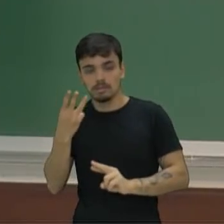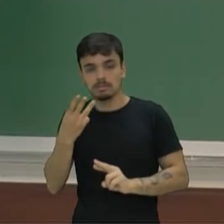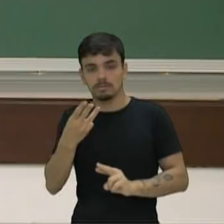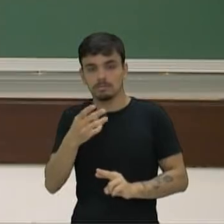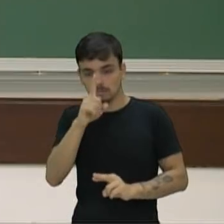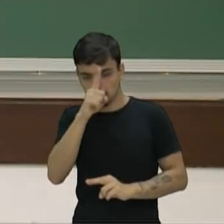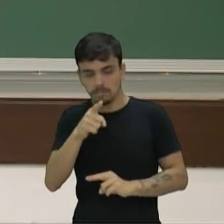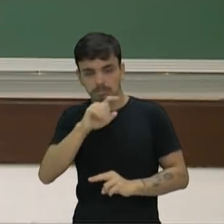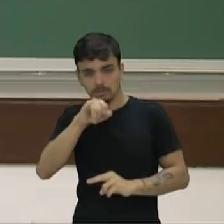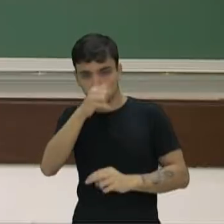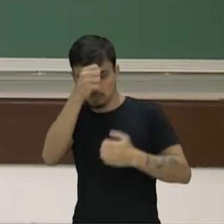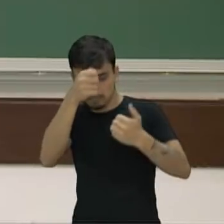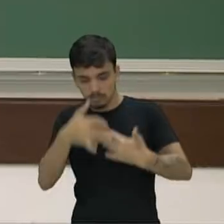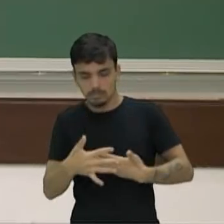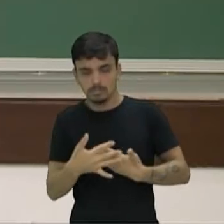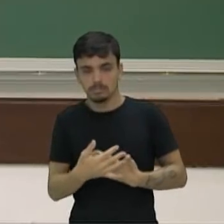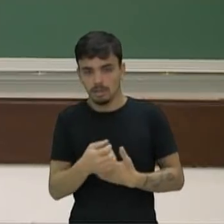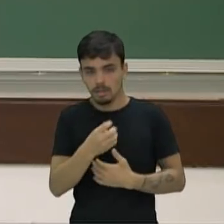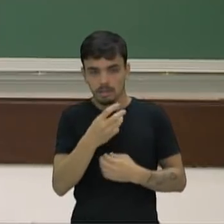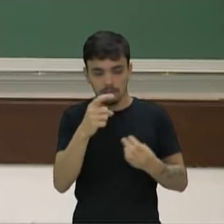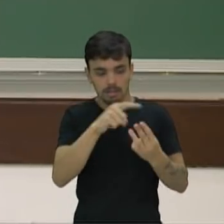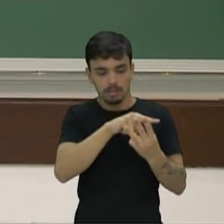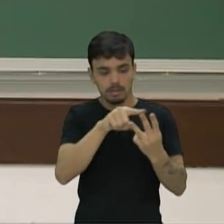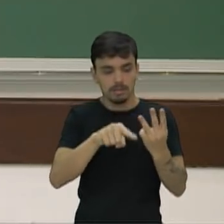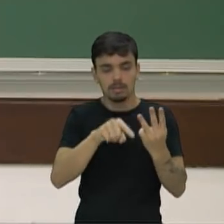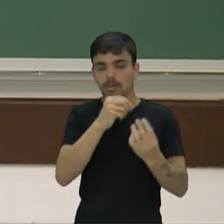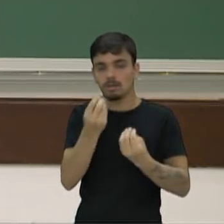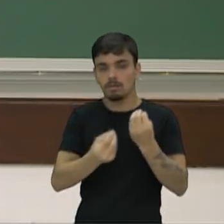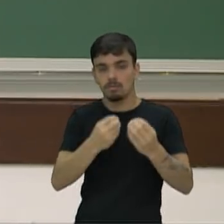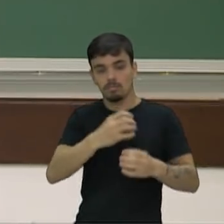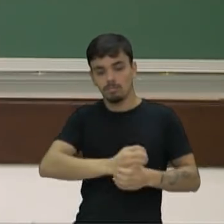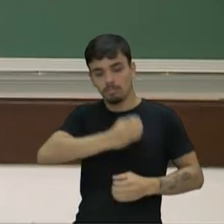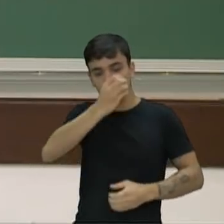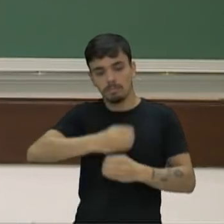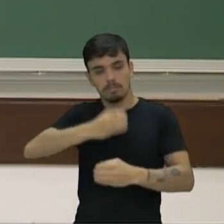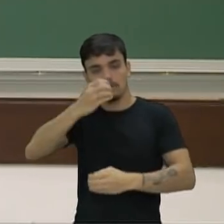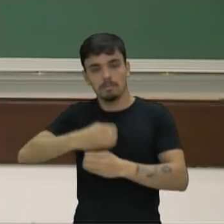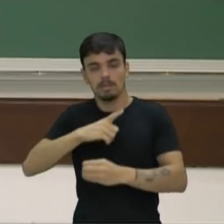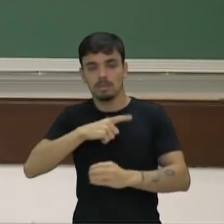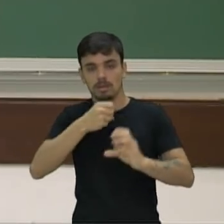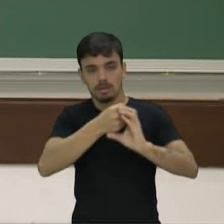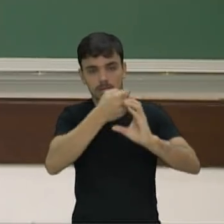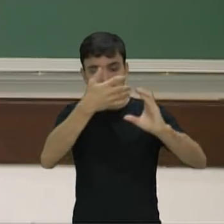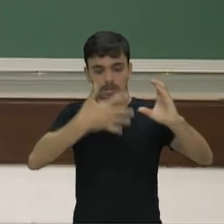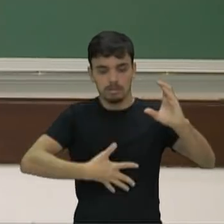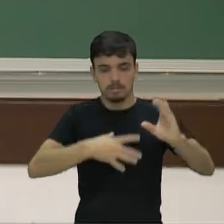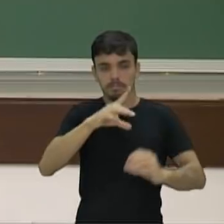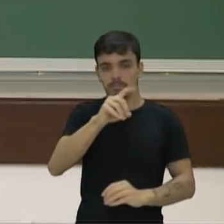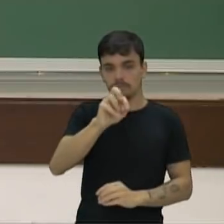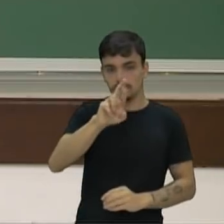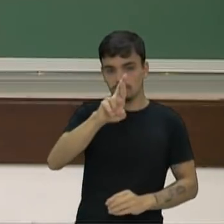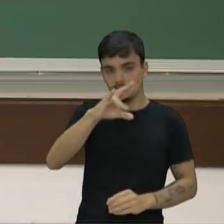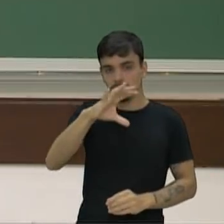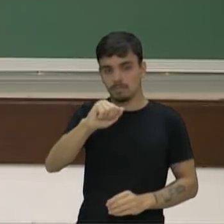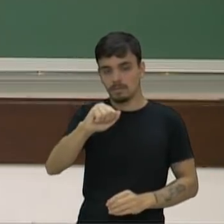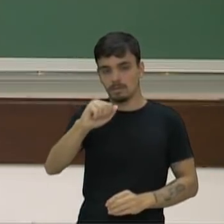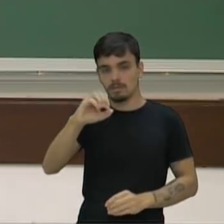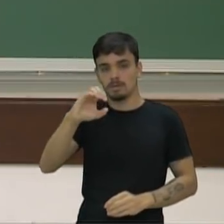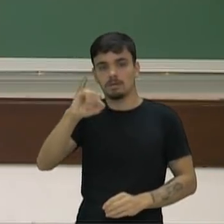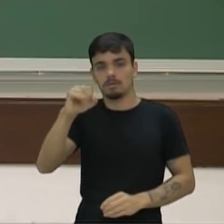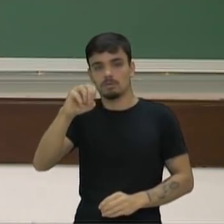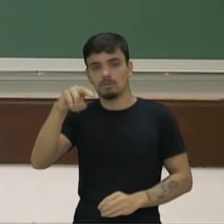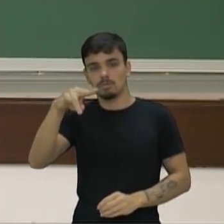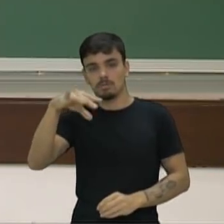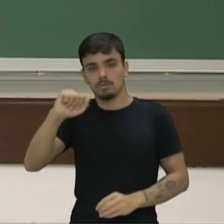justificá-las. Essas 3 ordens seguem características, que é uma dórica, a jônica e a coríntia.